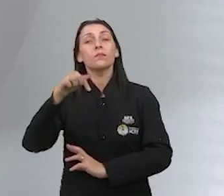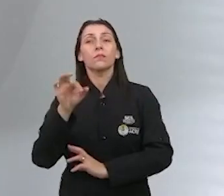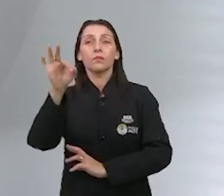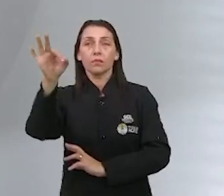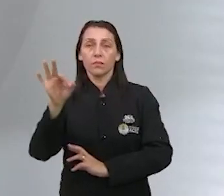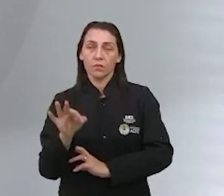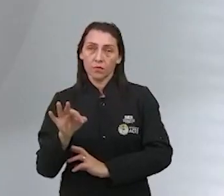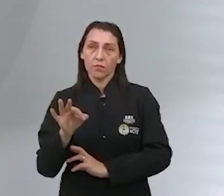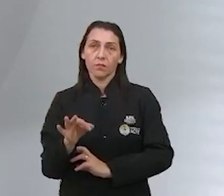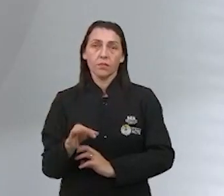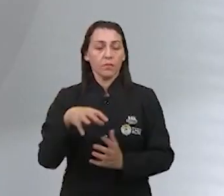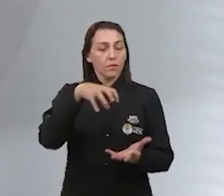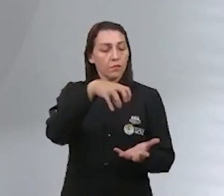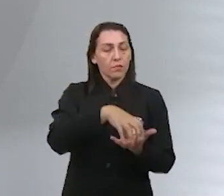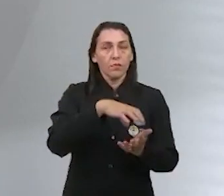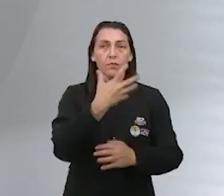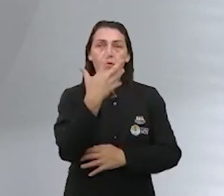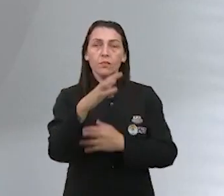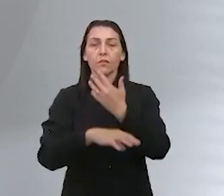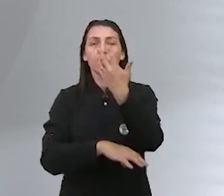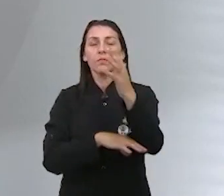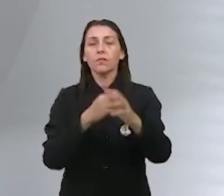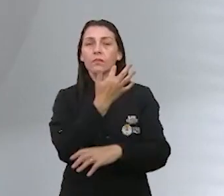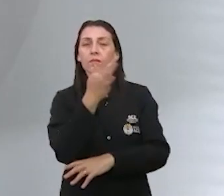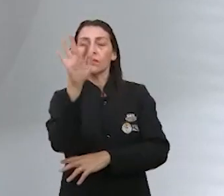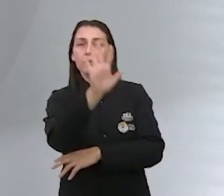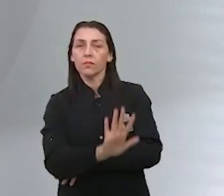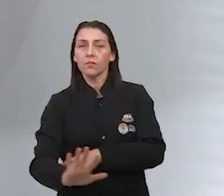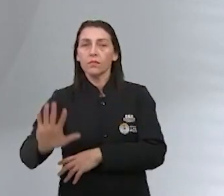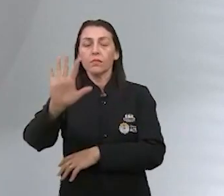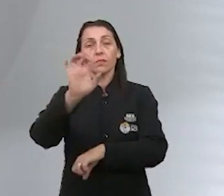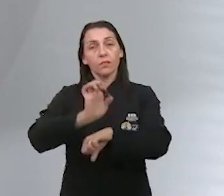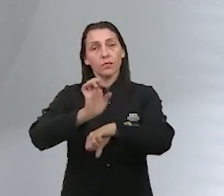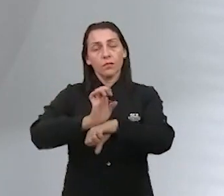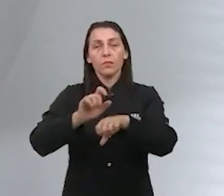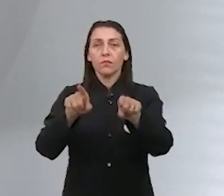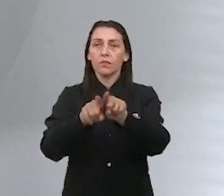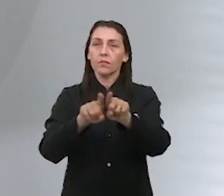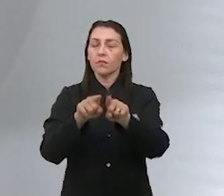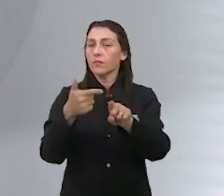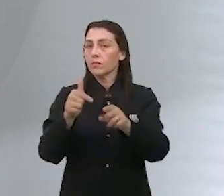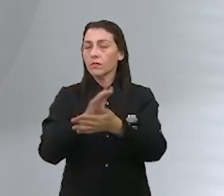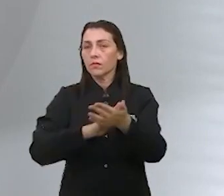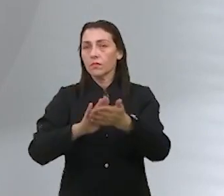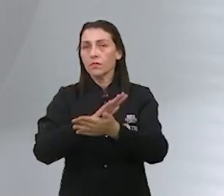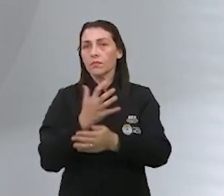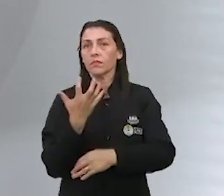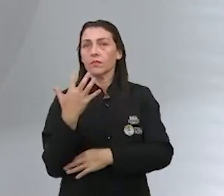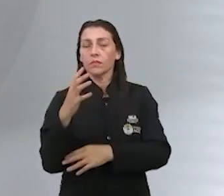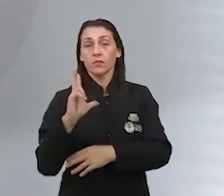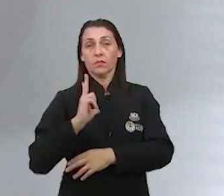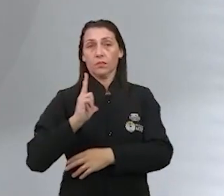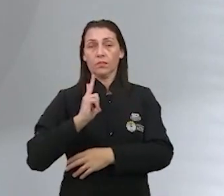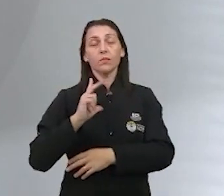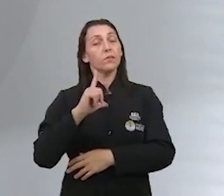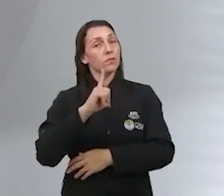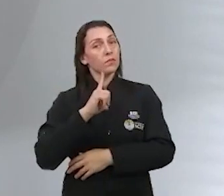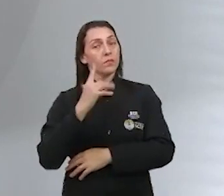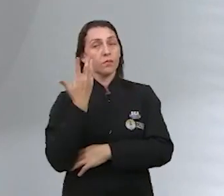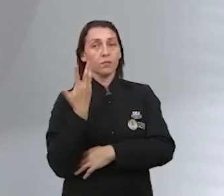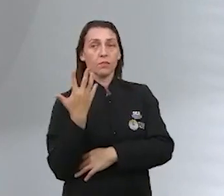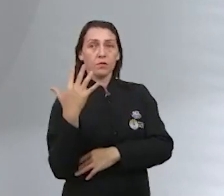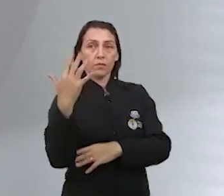são parques, são florestas federais, nacionais, estaduais, enfim. Não tem mais áreas privadas que tenham a